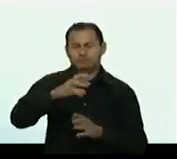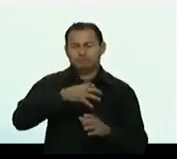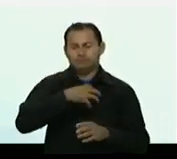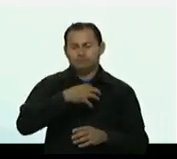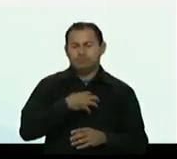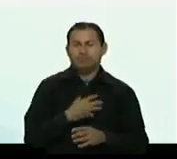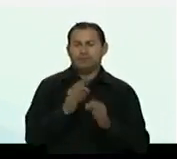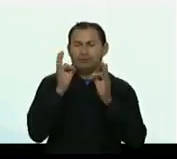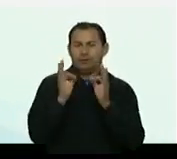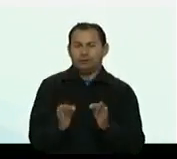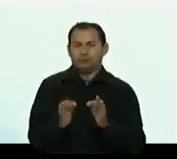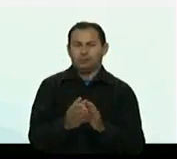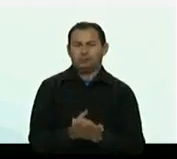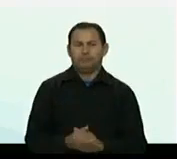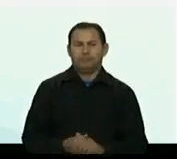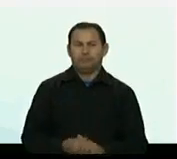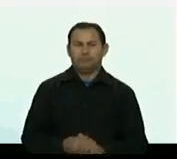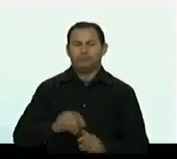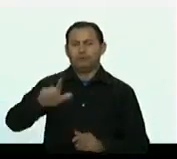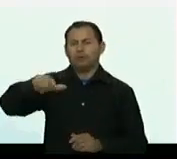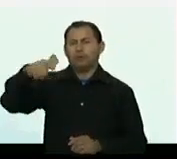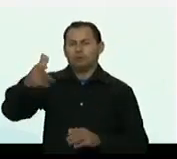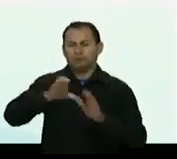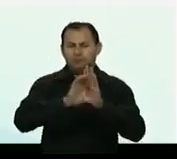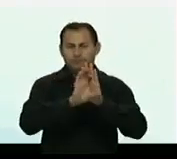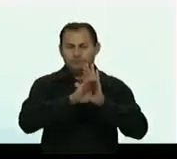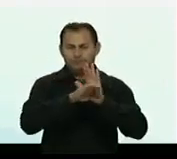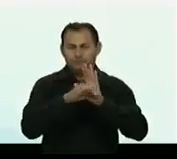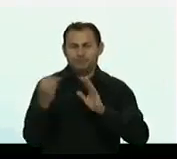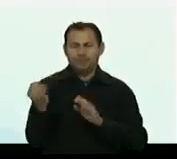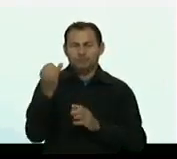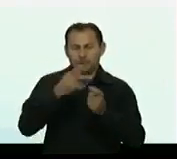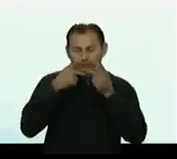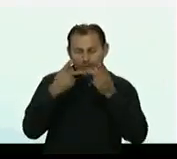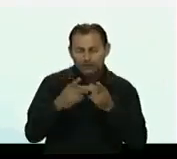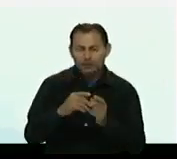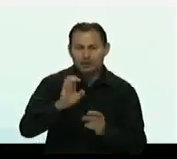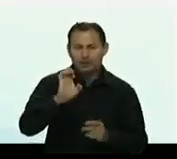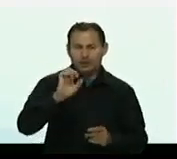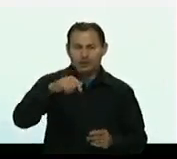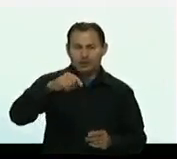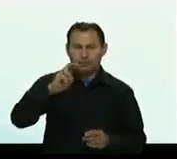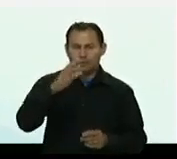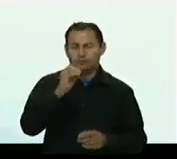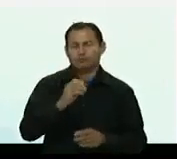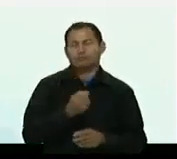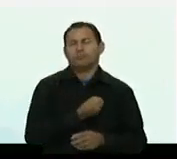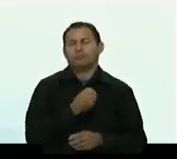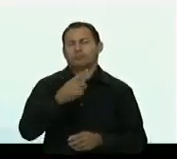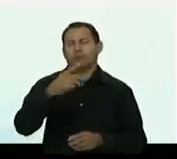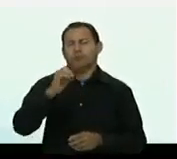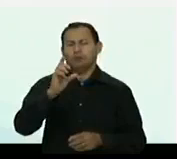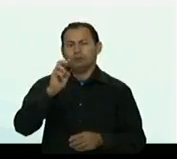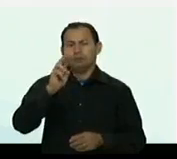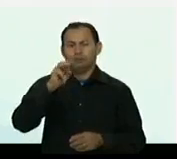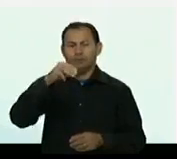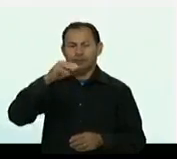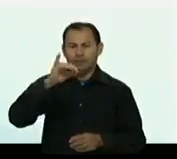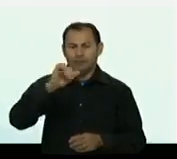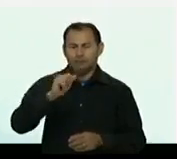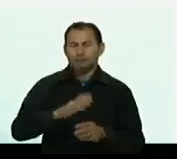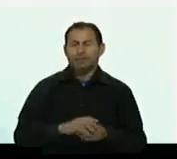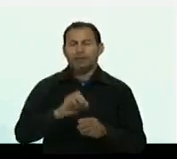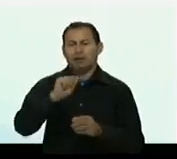forma adequada. Um outro conceito importante refere-se a equações polinomiais, ou são aquelas